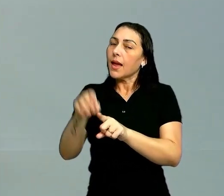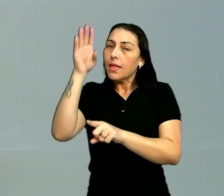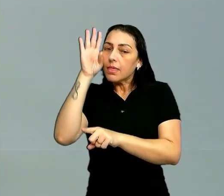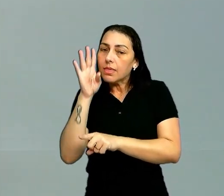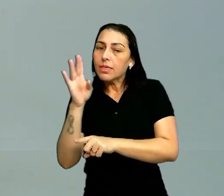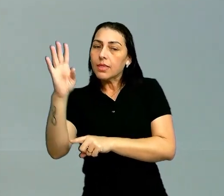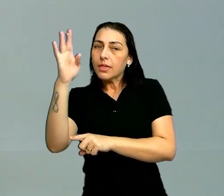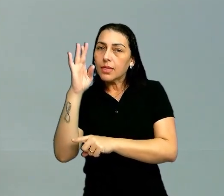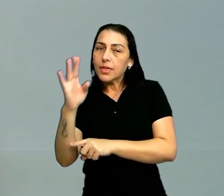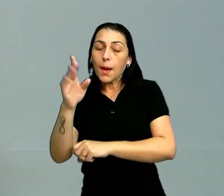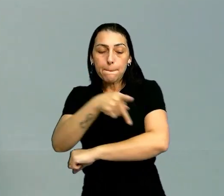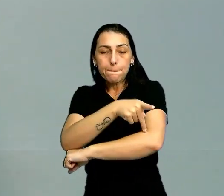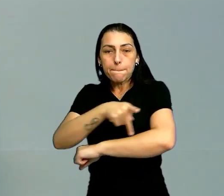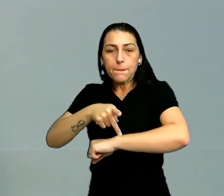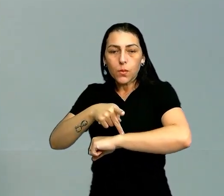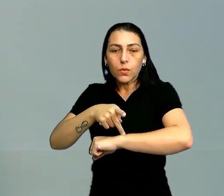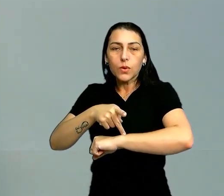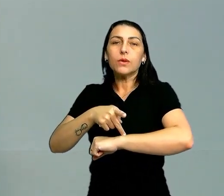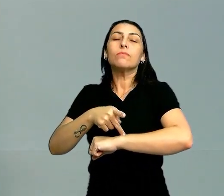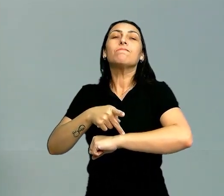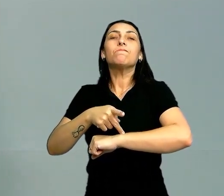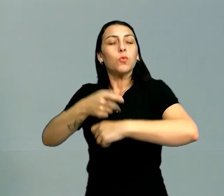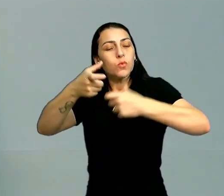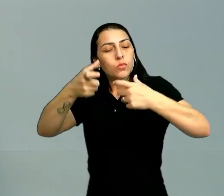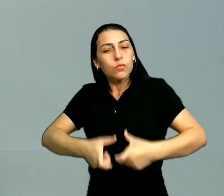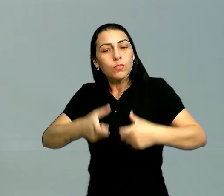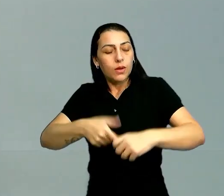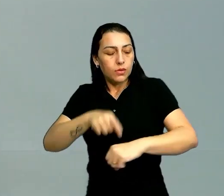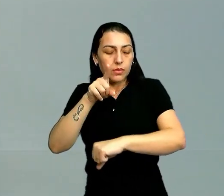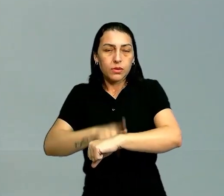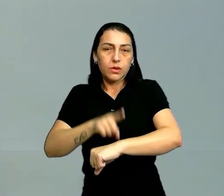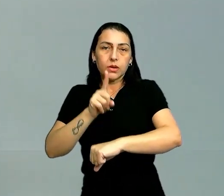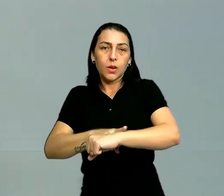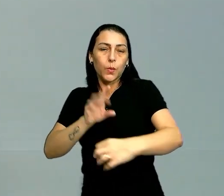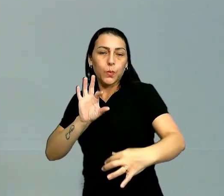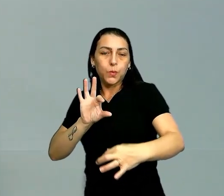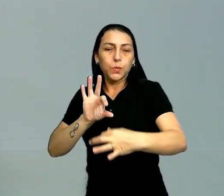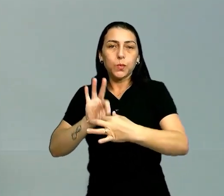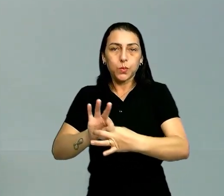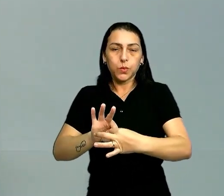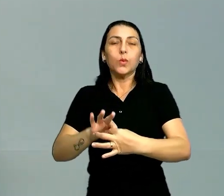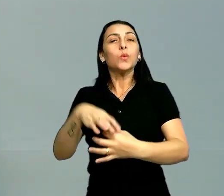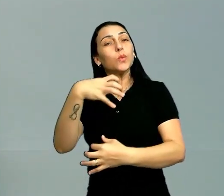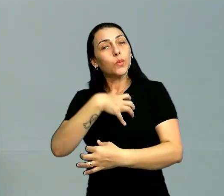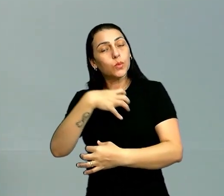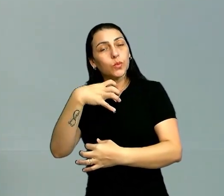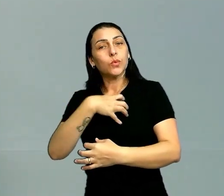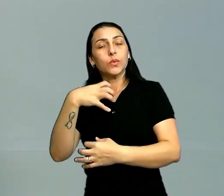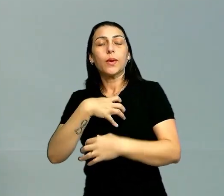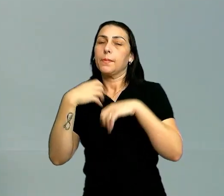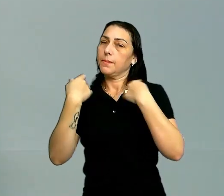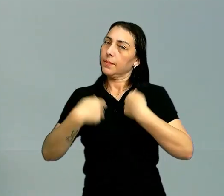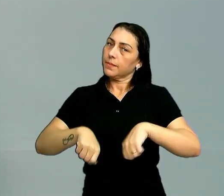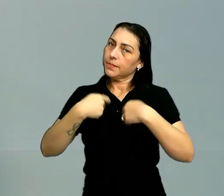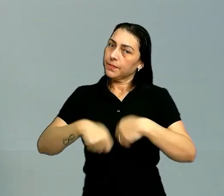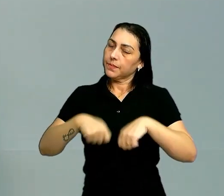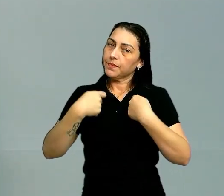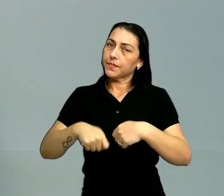crítica da razão pura. Então, o espaço e o tempo são os modos em que a gente